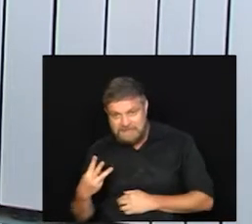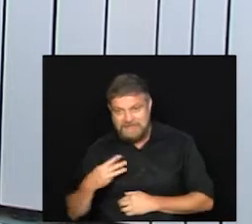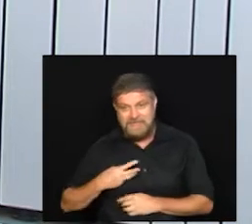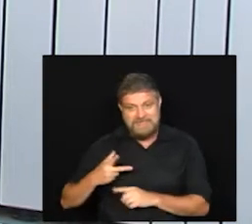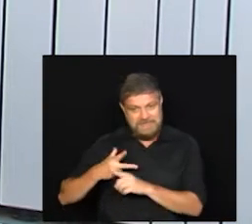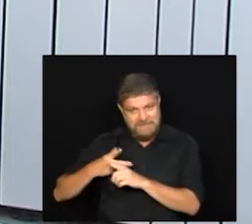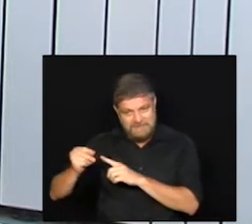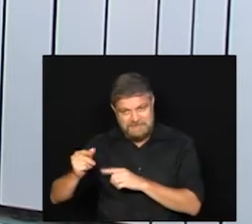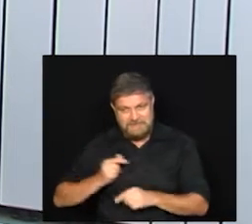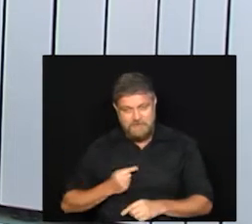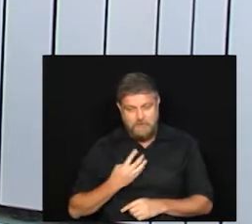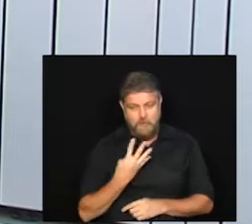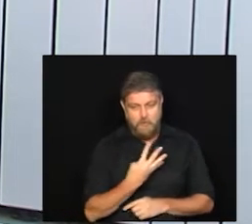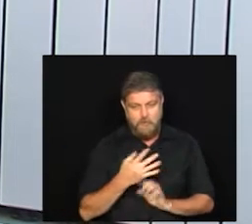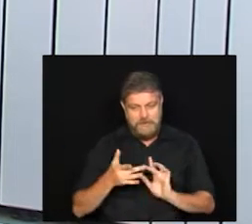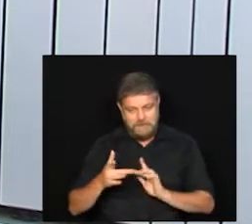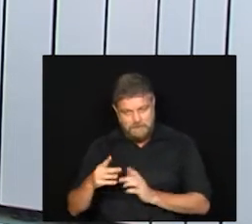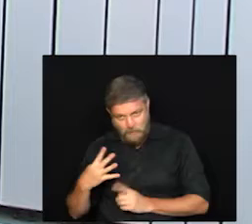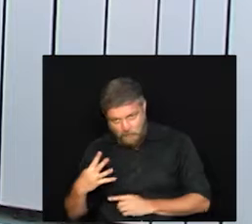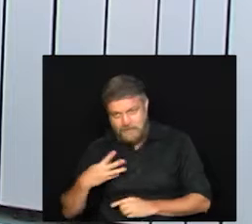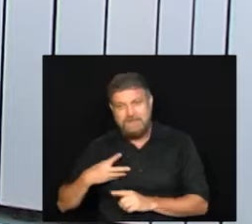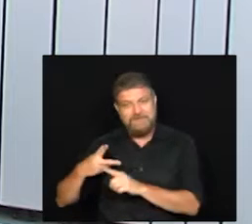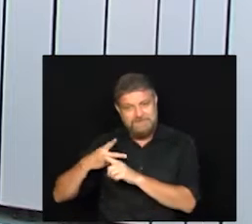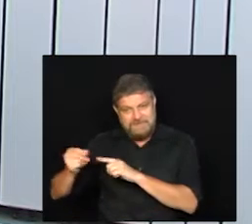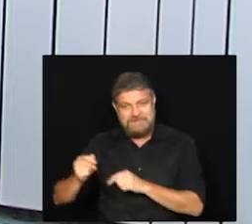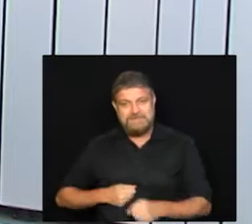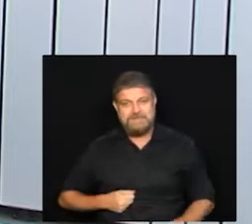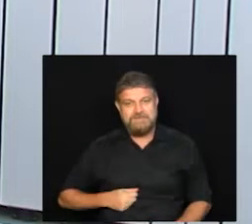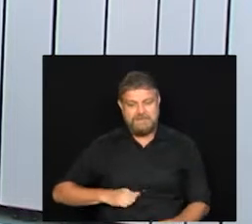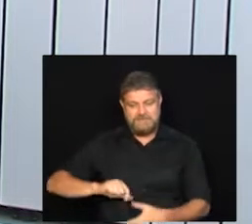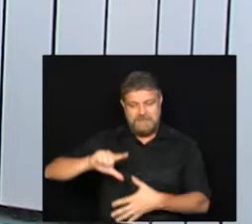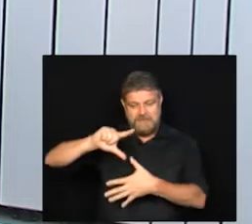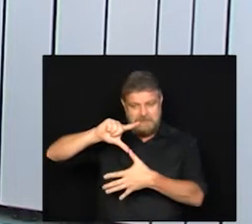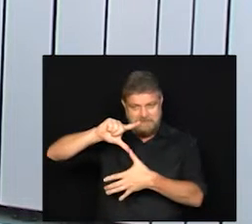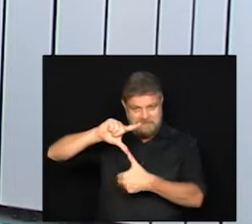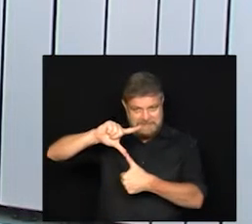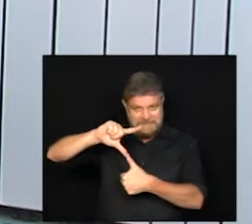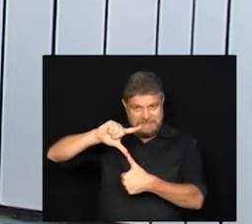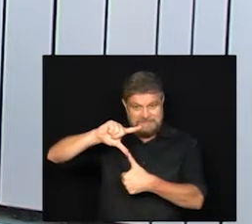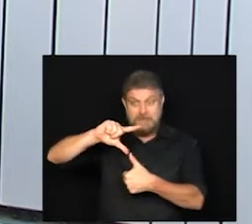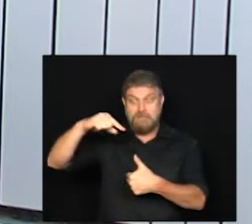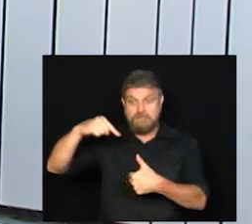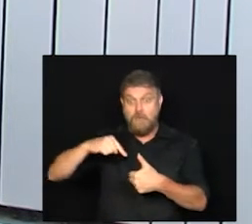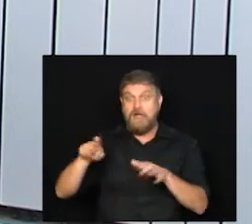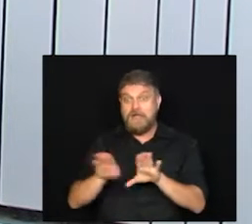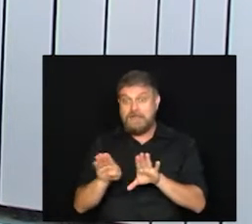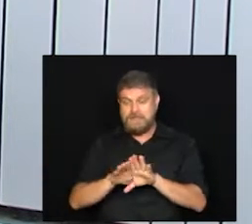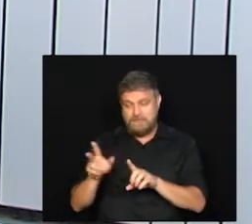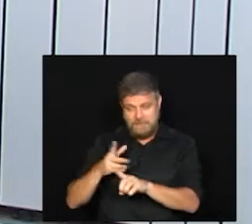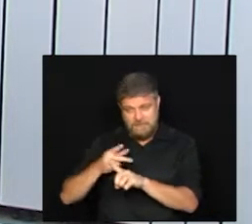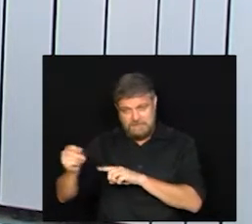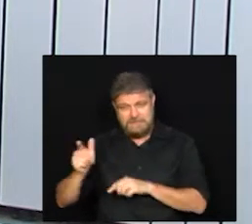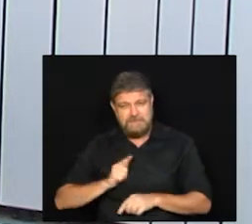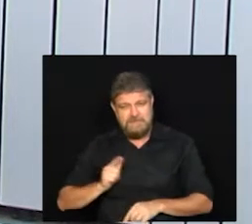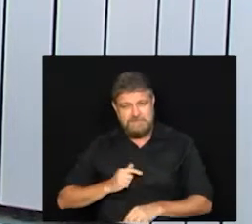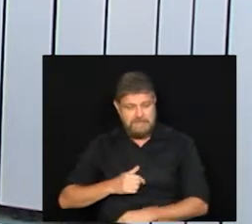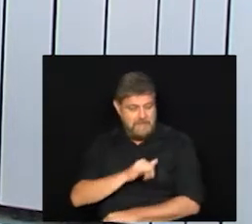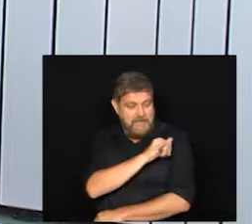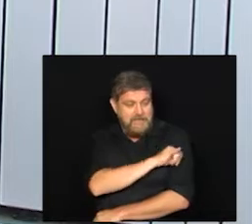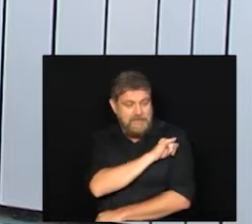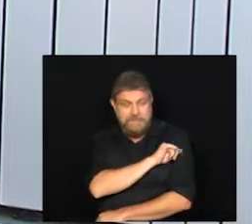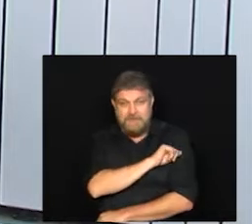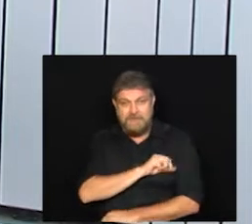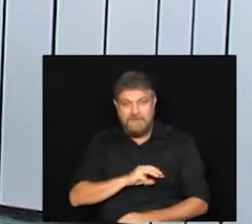mundial no 4x4, sul-americano também nessas duas modalidades, tricampeão carioca, 20 vezes